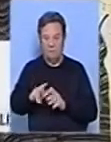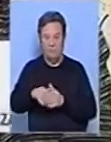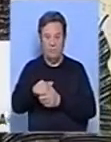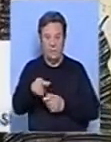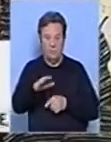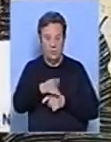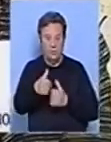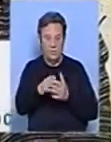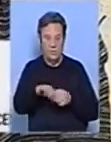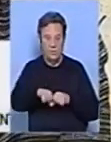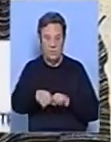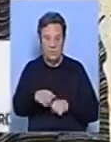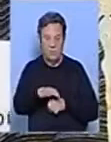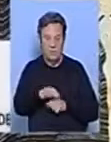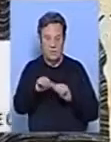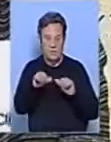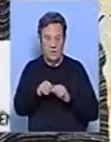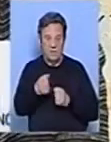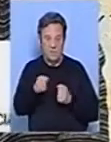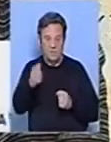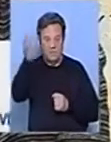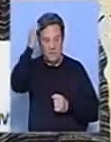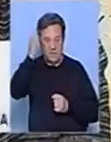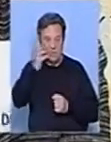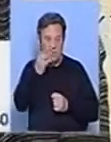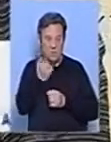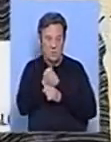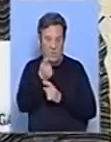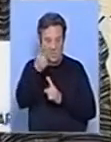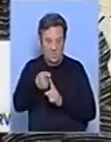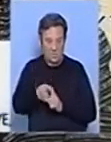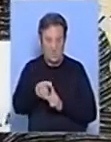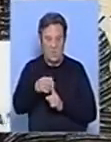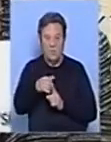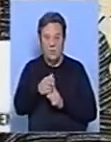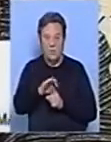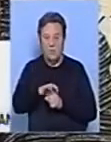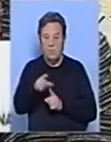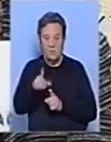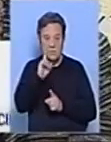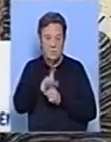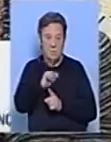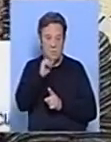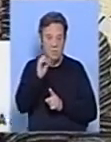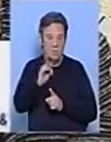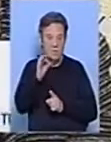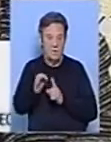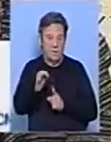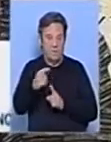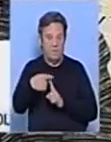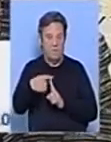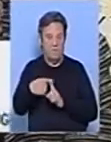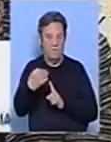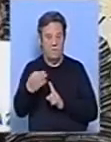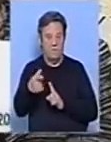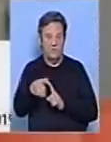as lesões e doenças do sistema nervoso, do cérebro, da medula espinal, são doenças para as quais ainda não existe nenhum tratamento eficaz de